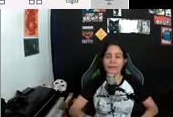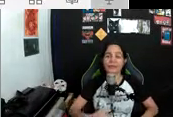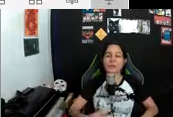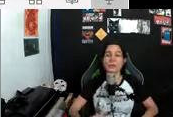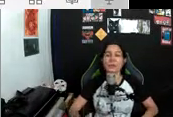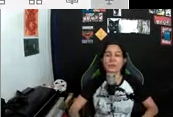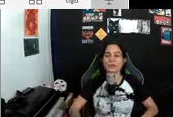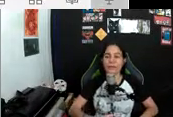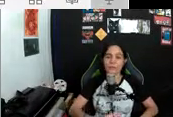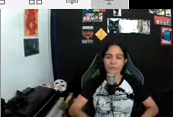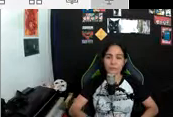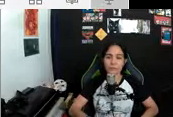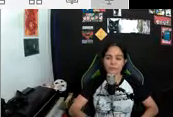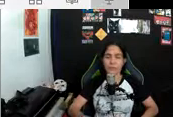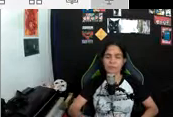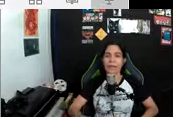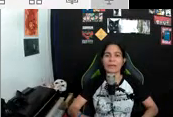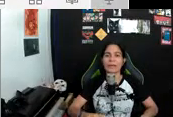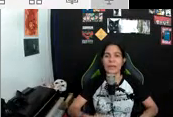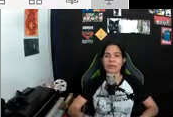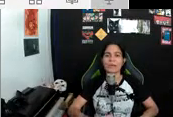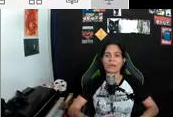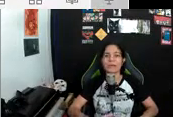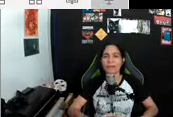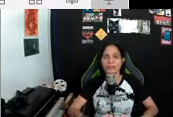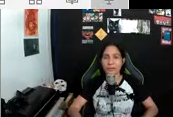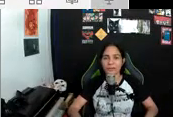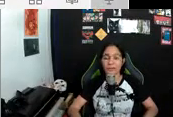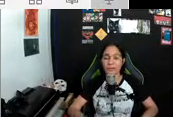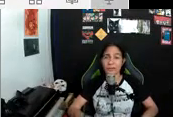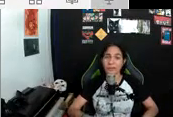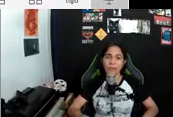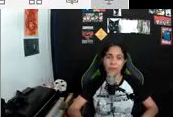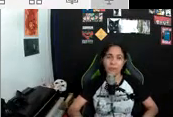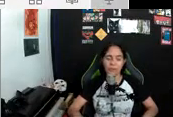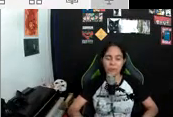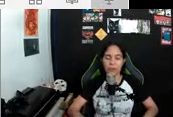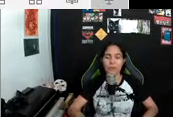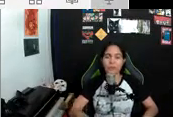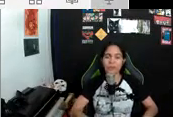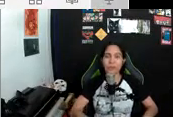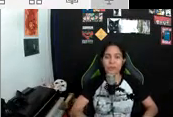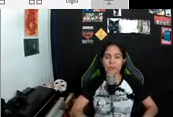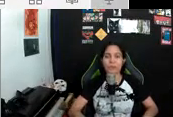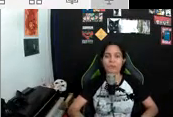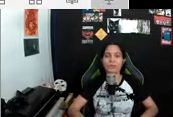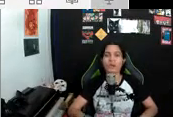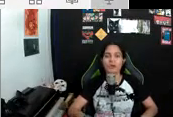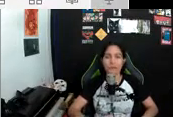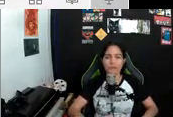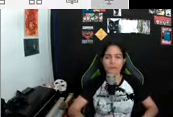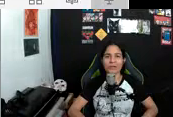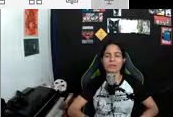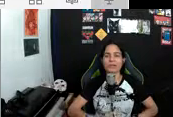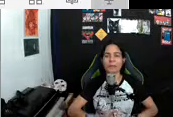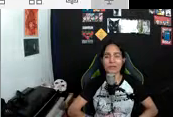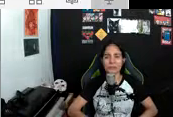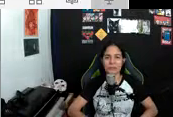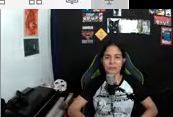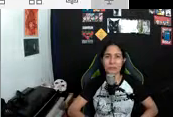quando vocês concluírem o curso, né, que tem todas as disciplinas, vocês vão ter que cumprir todos os requisitos, todas